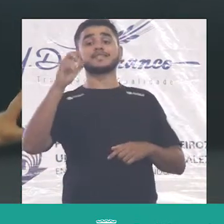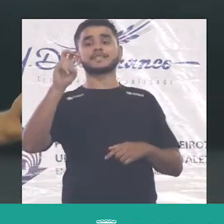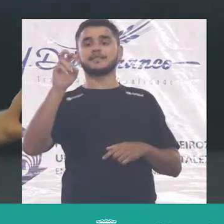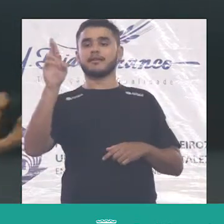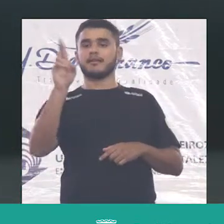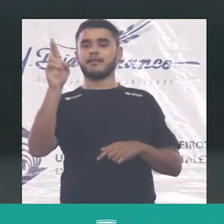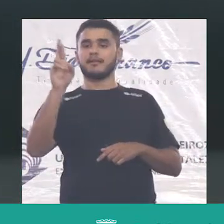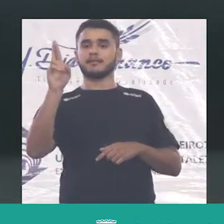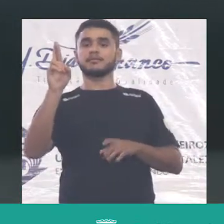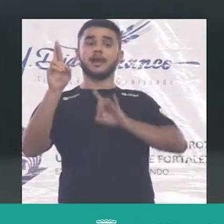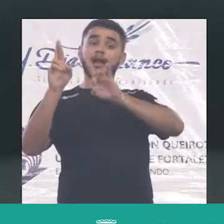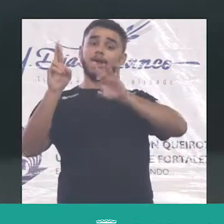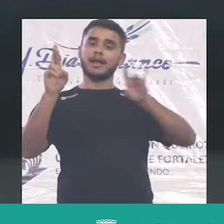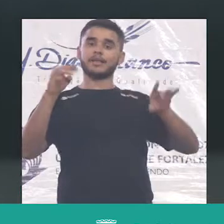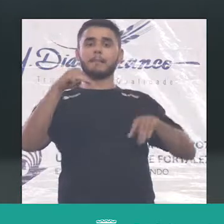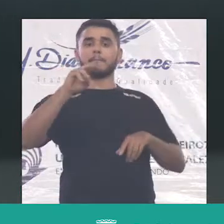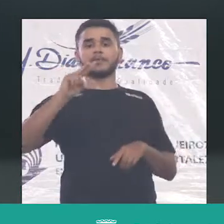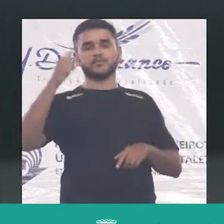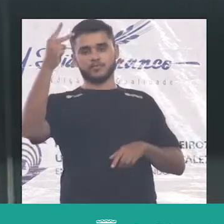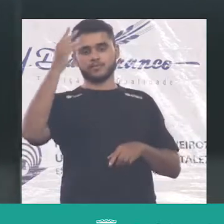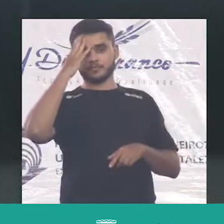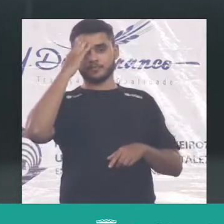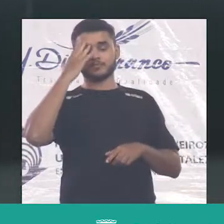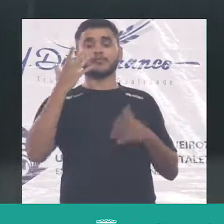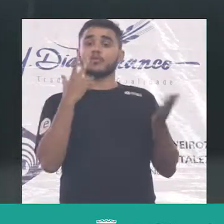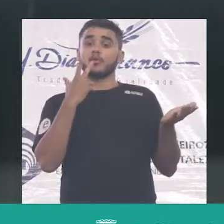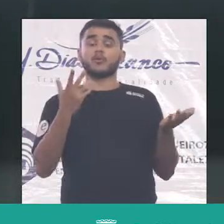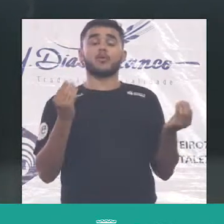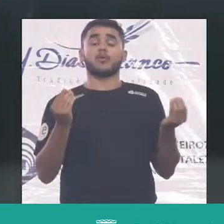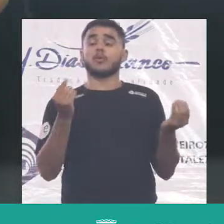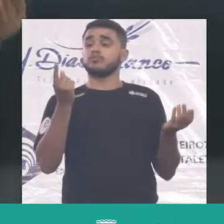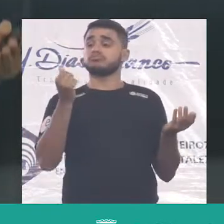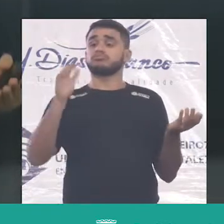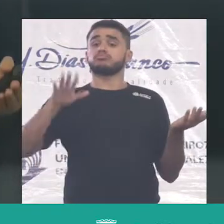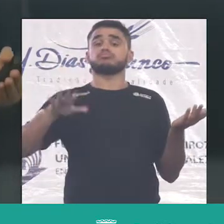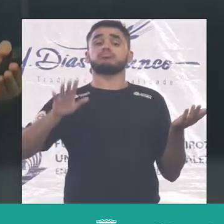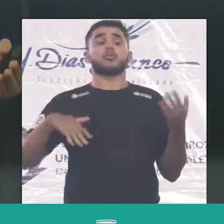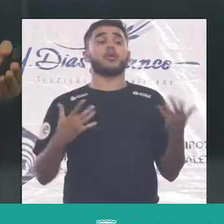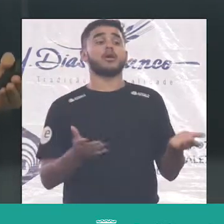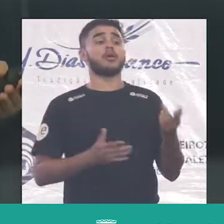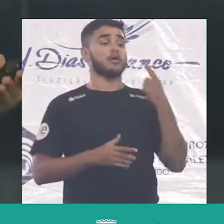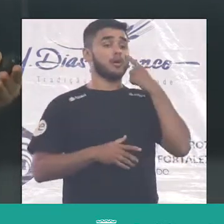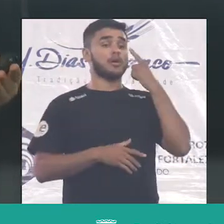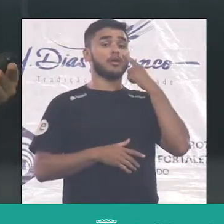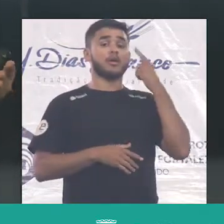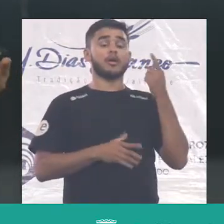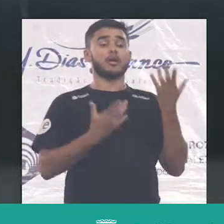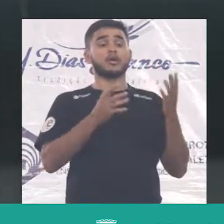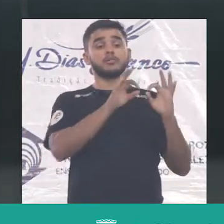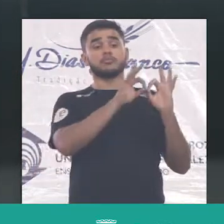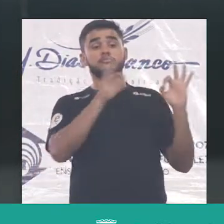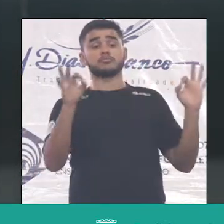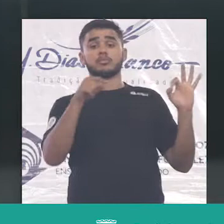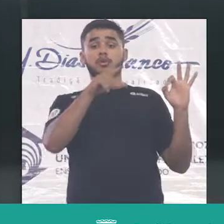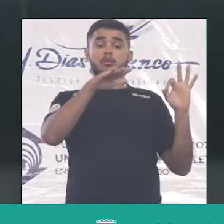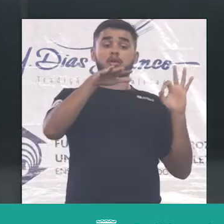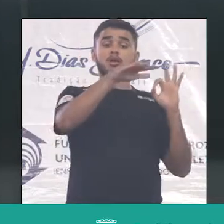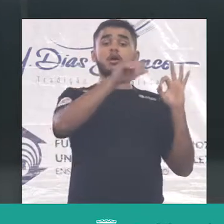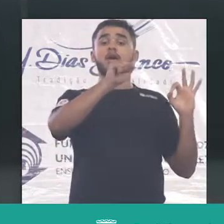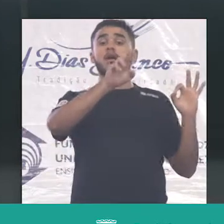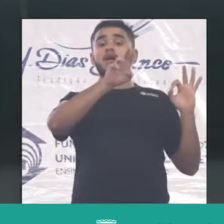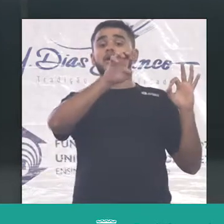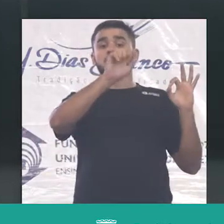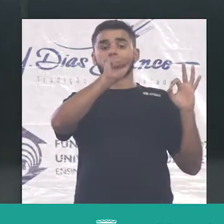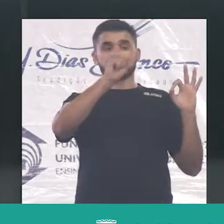metro quadrado. E se eu quero saber a embalagem que vai custar menos para mim, eu vou ter que calcular a área